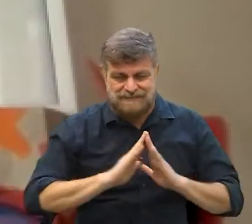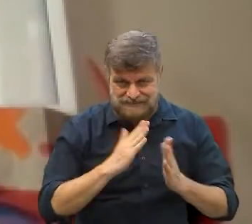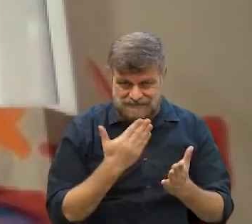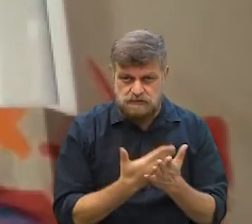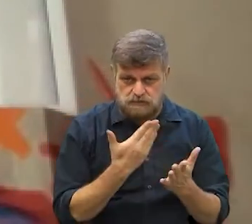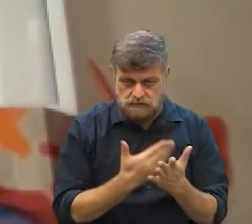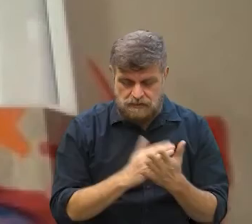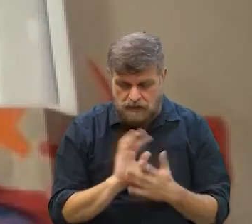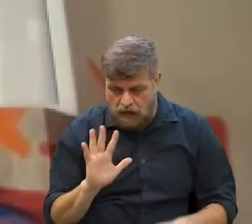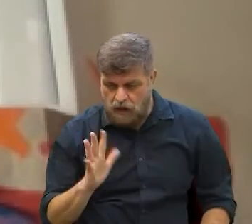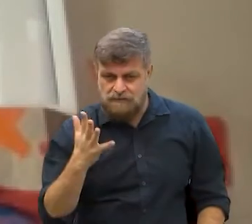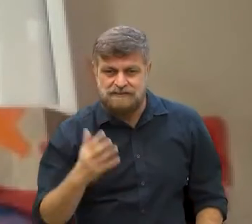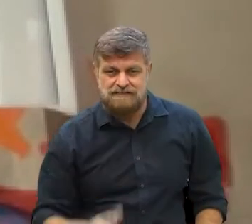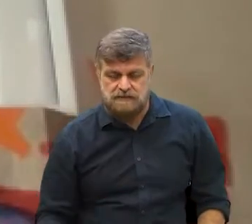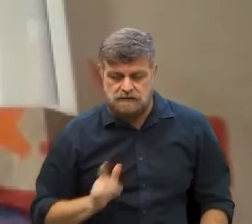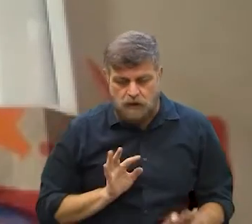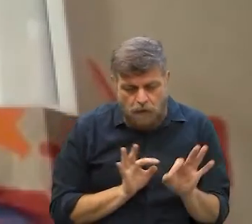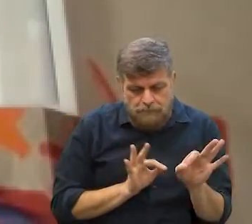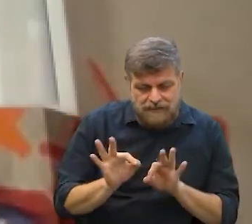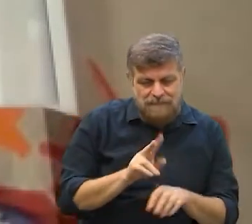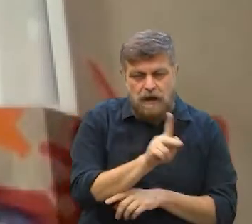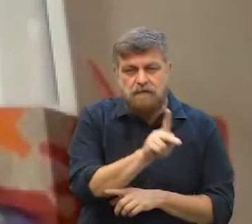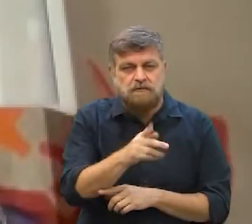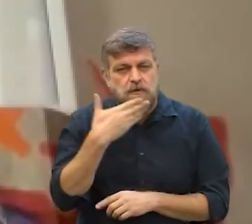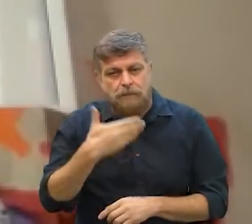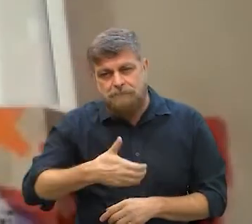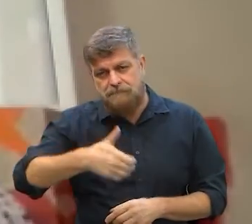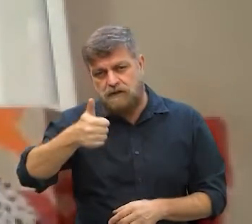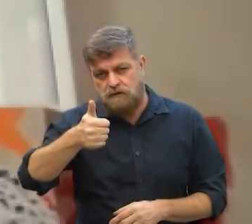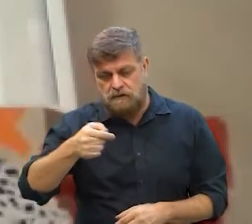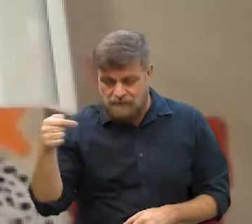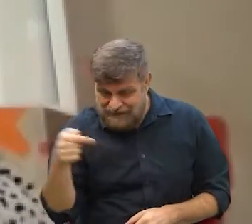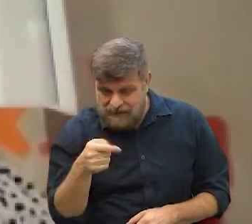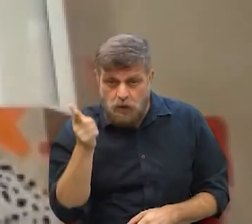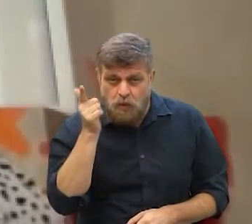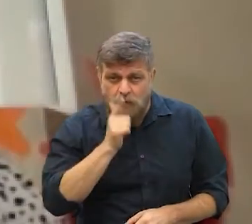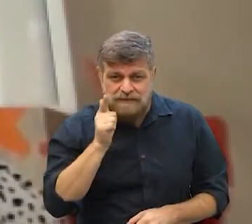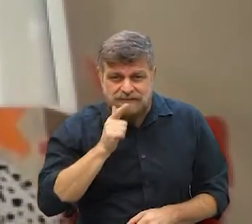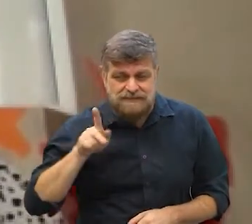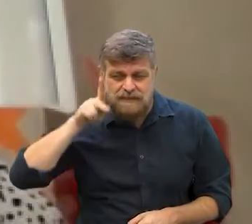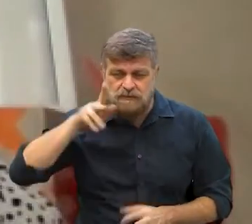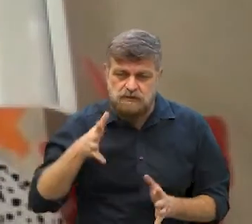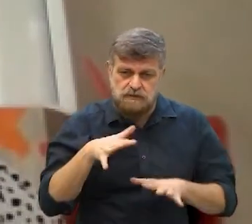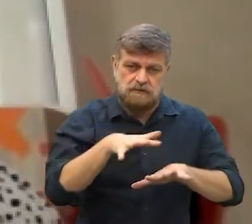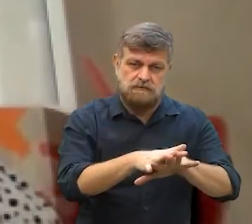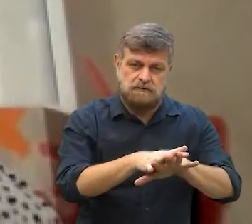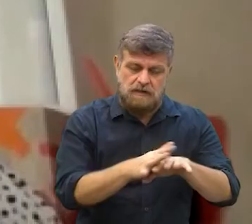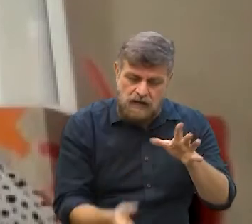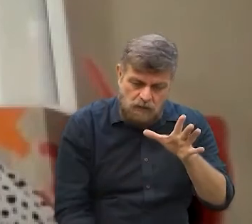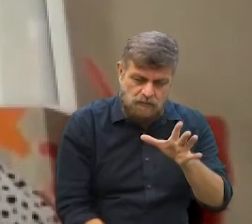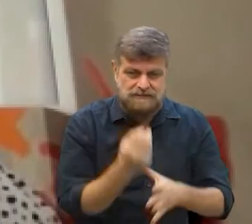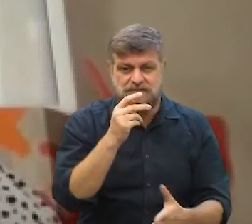escolas um melhor preparo dos professores, né, para que ela pudesse